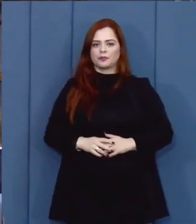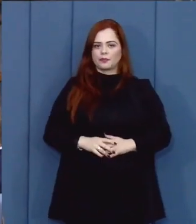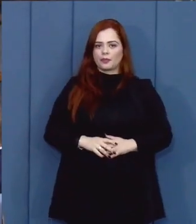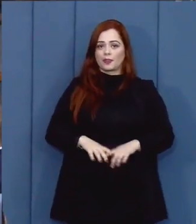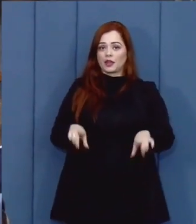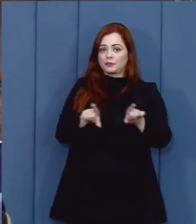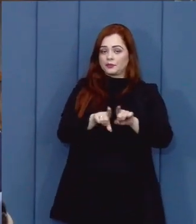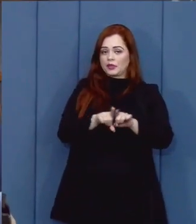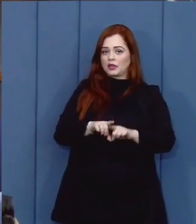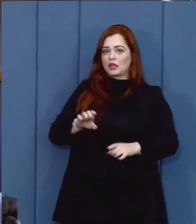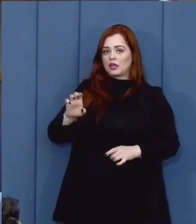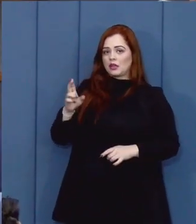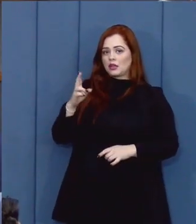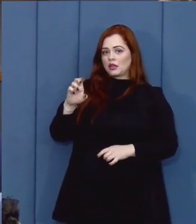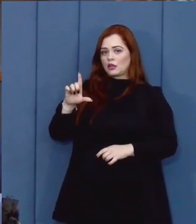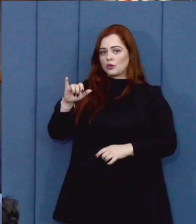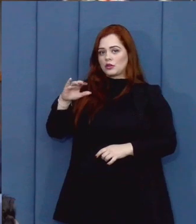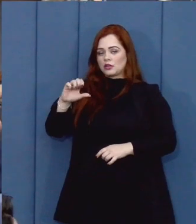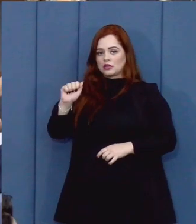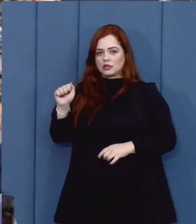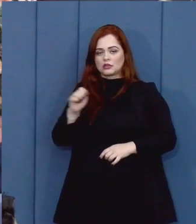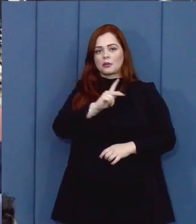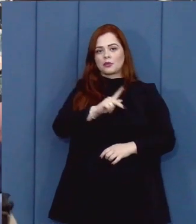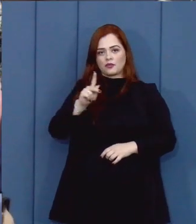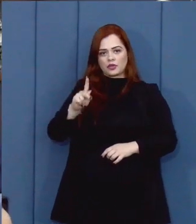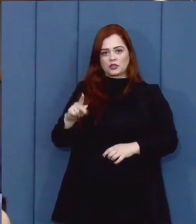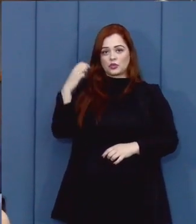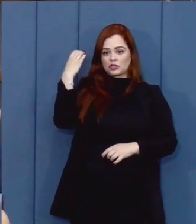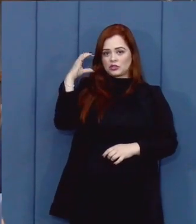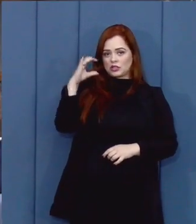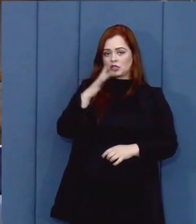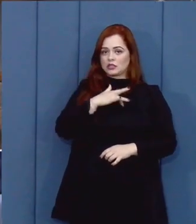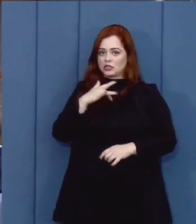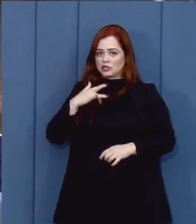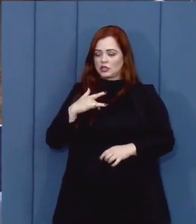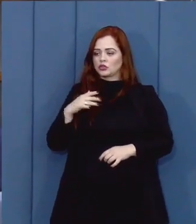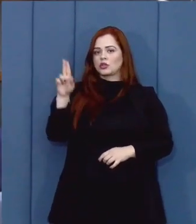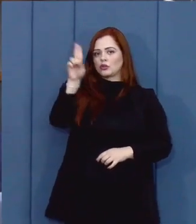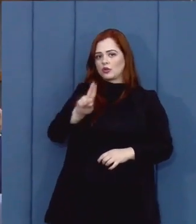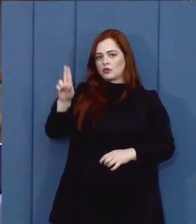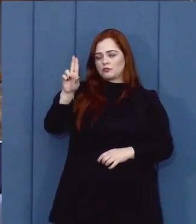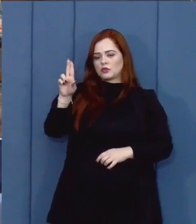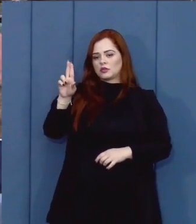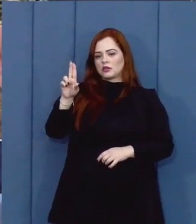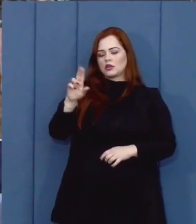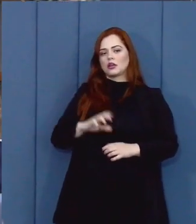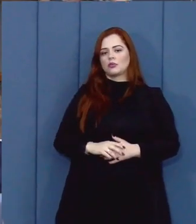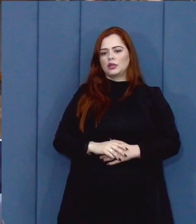a doutora Heloísa Dutra Caldas, professora da Faculdade de Ciências da Saúde da Universidade de Brasília.